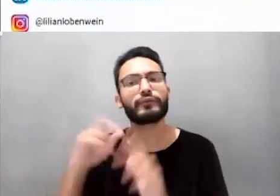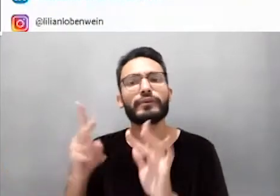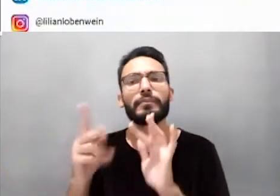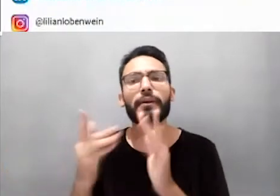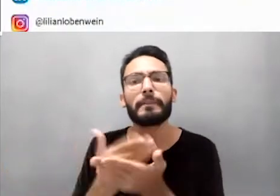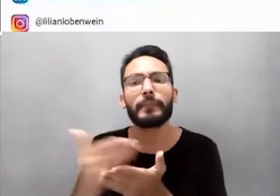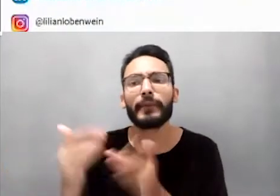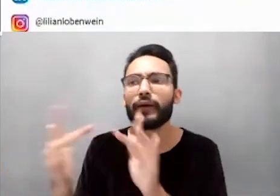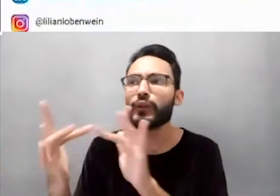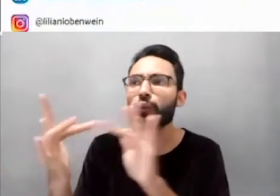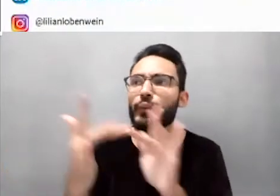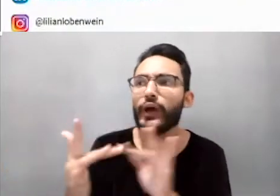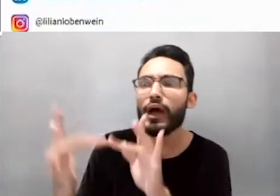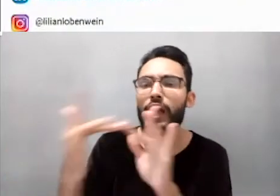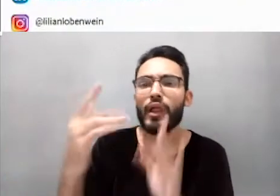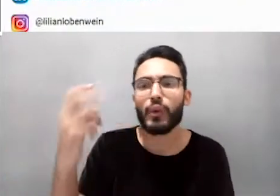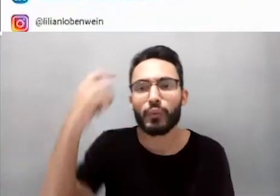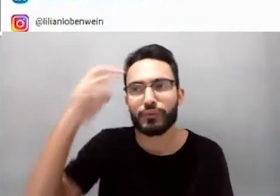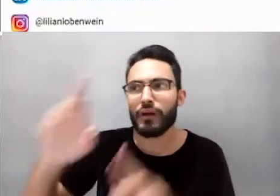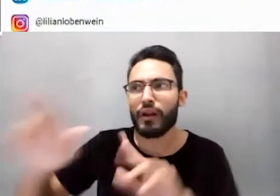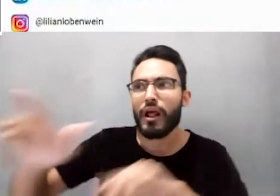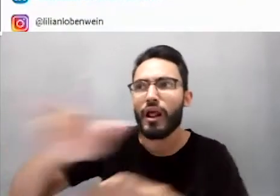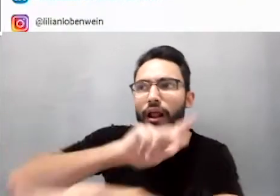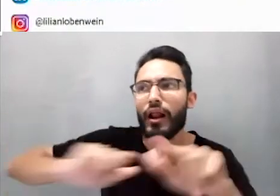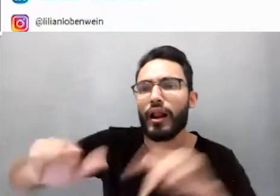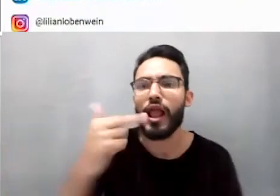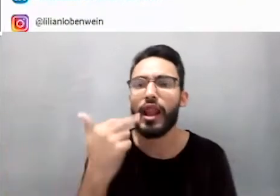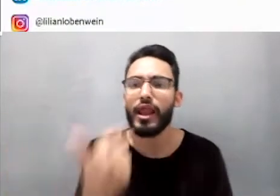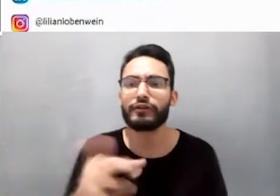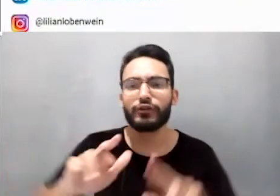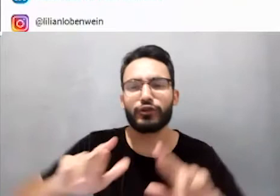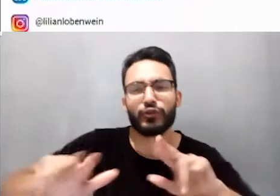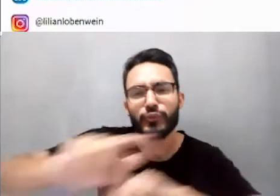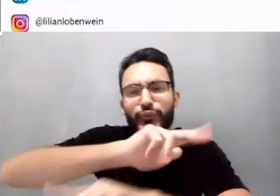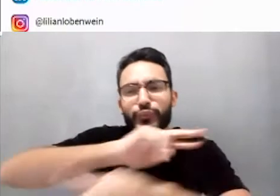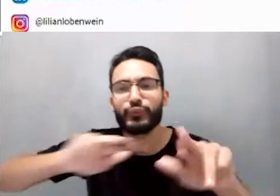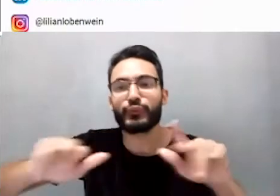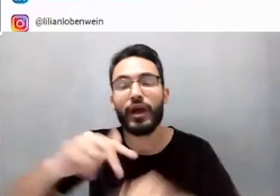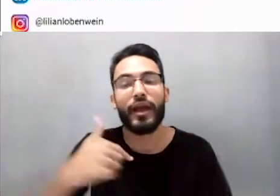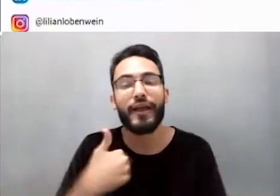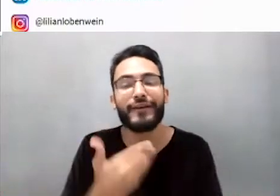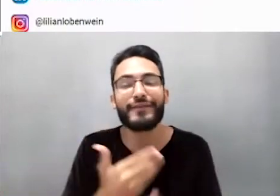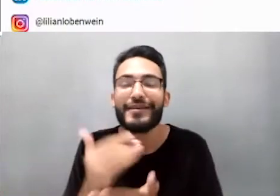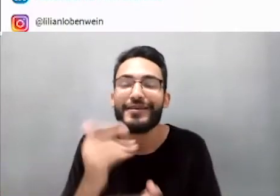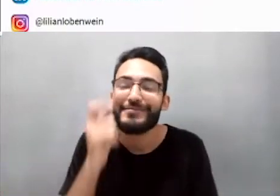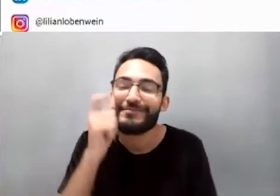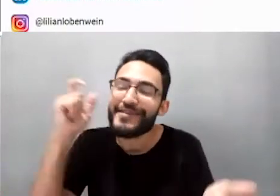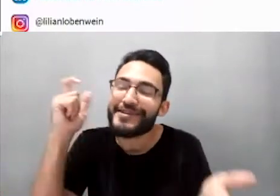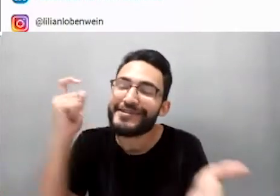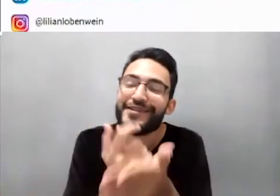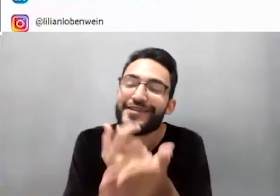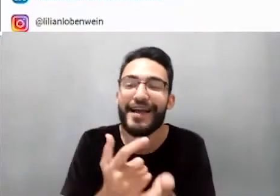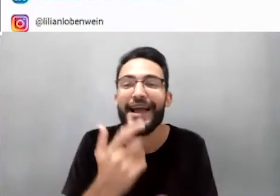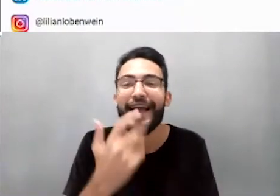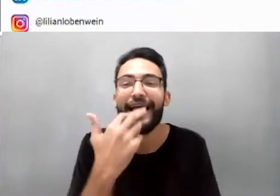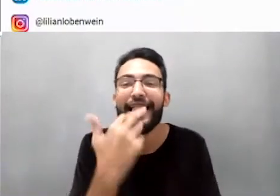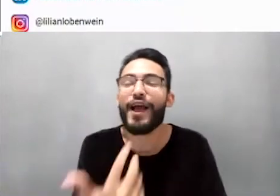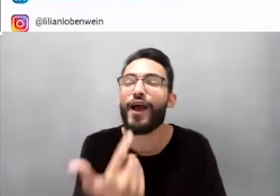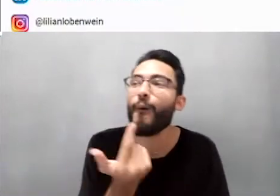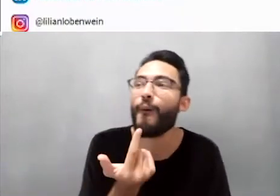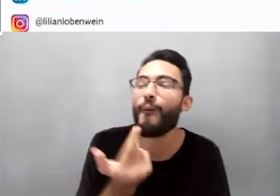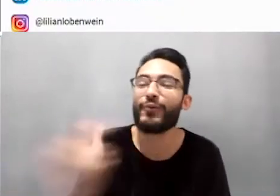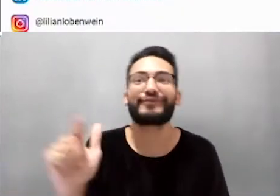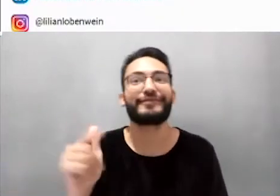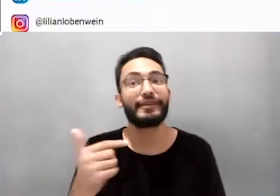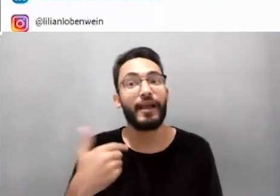outras culturas, com outras línguas, e comecei a me apaixonar por estudar outras línguas. Então, ali eu